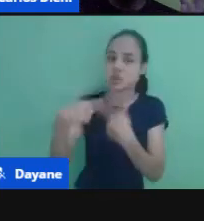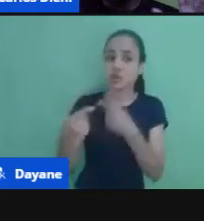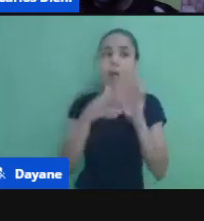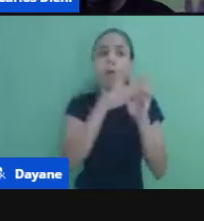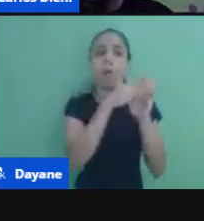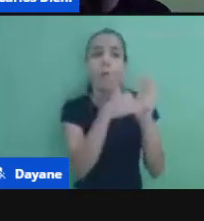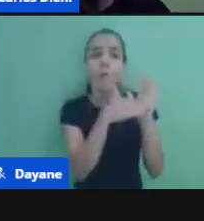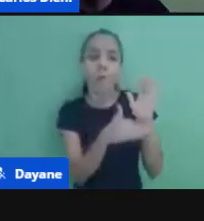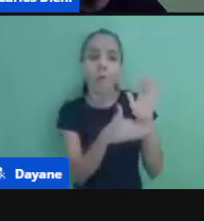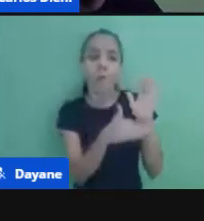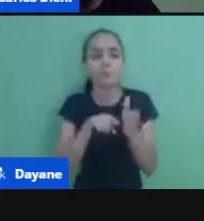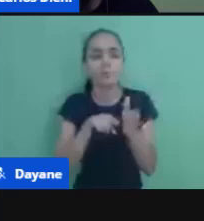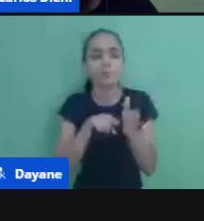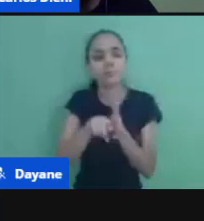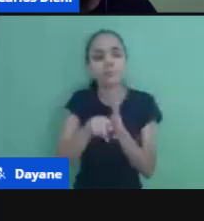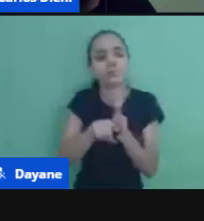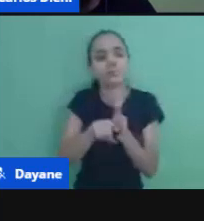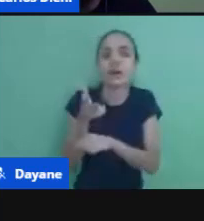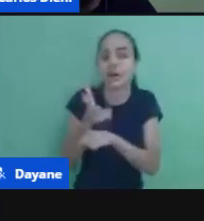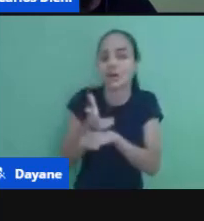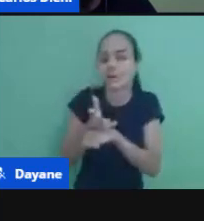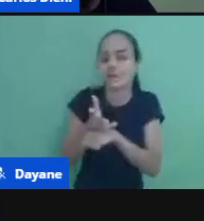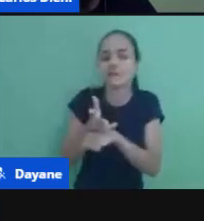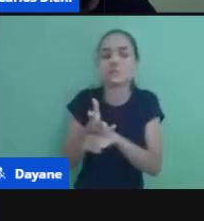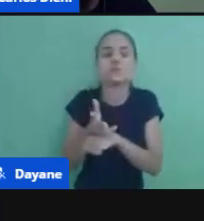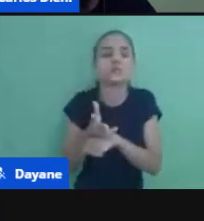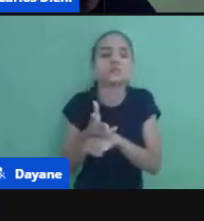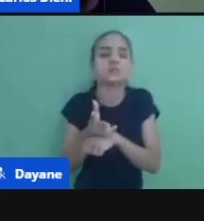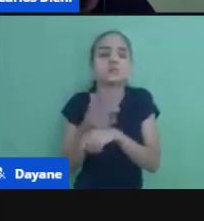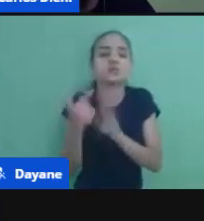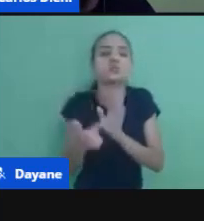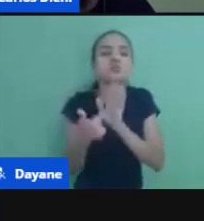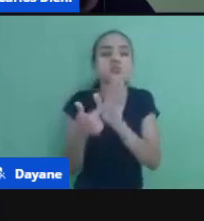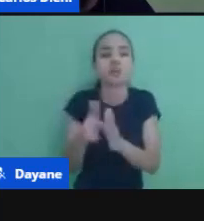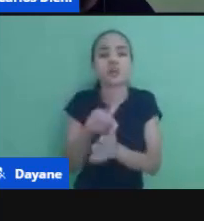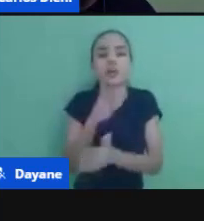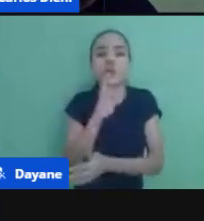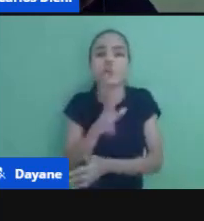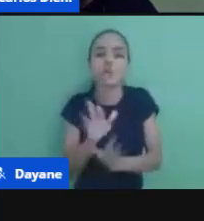a edição e a exibição do resultado final.